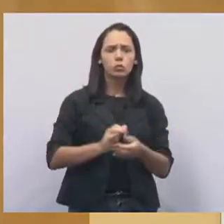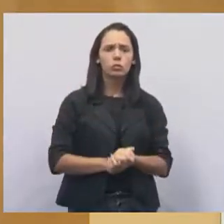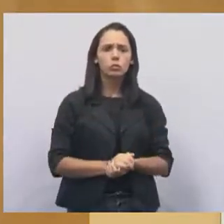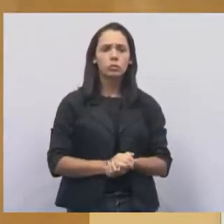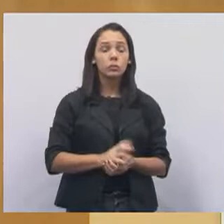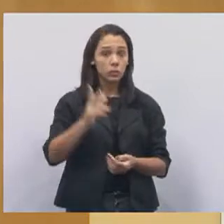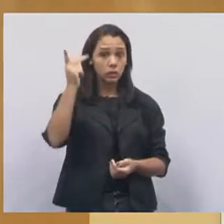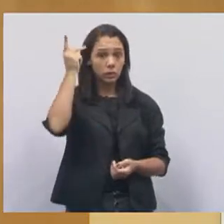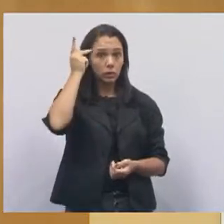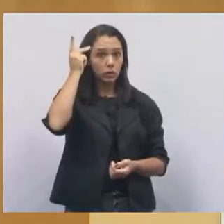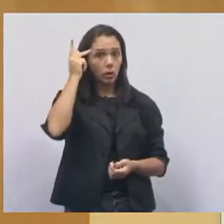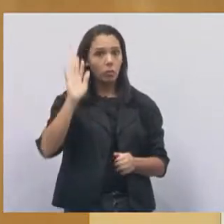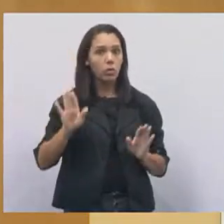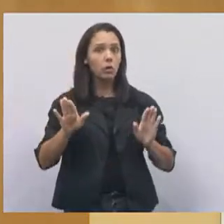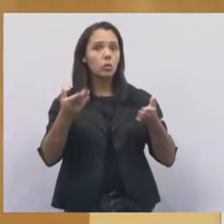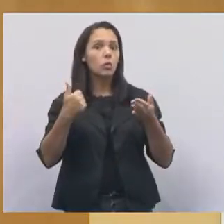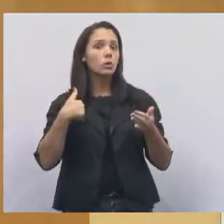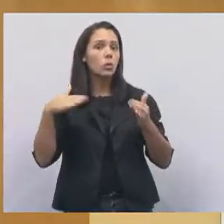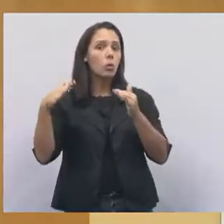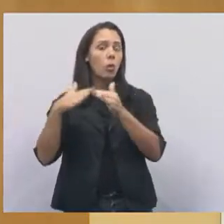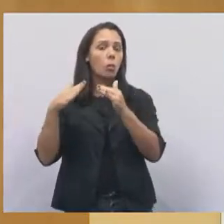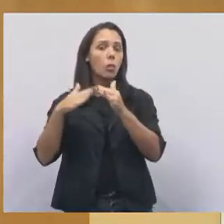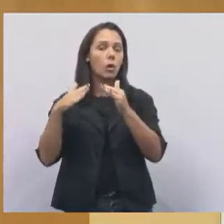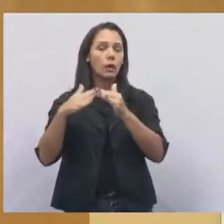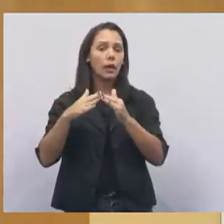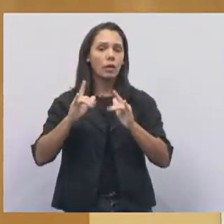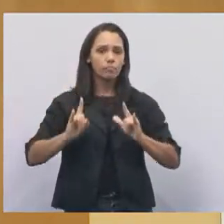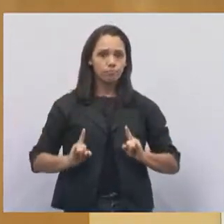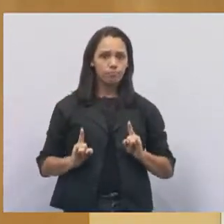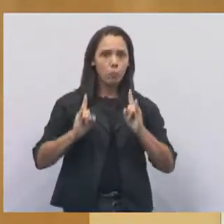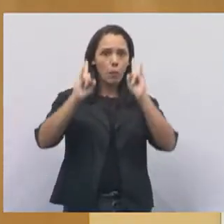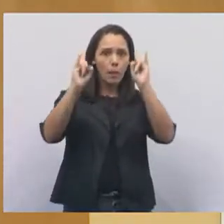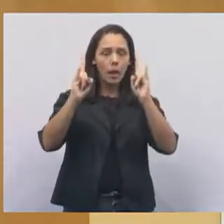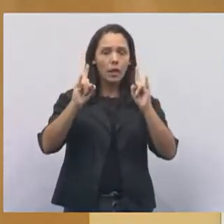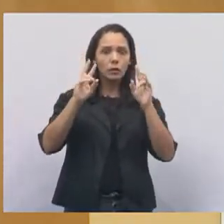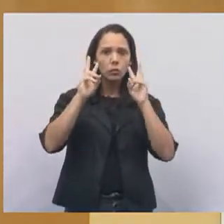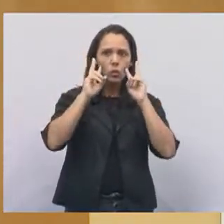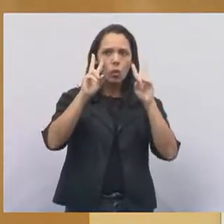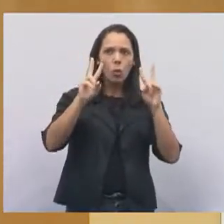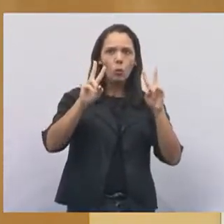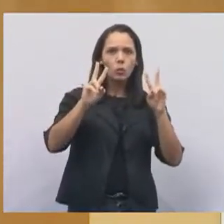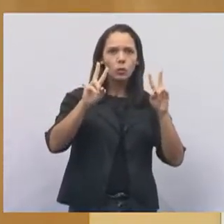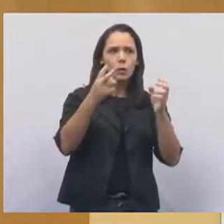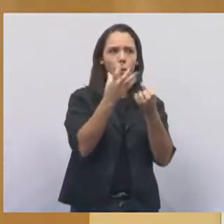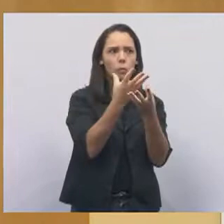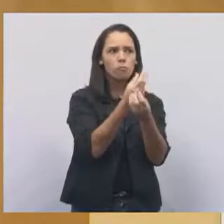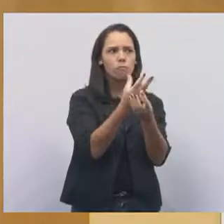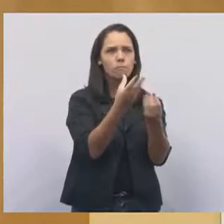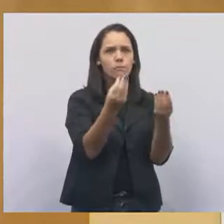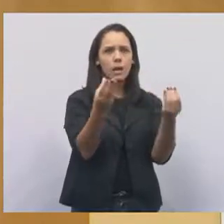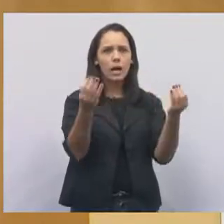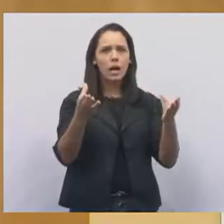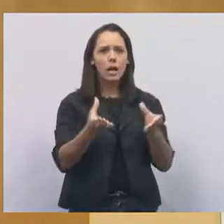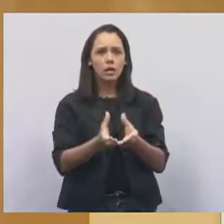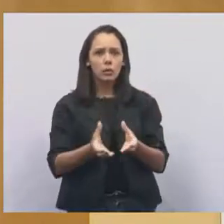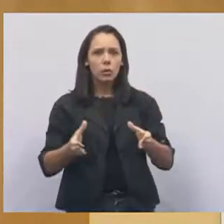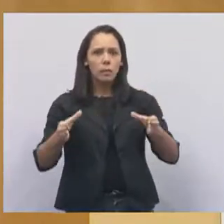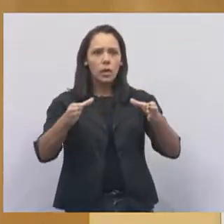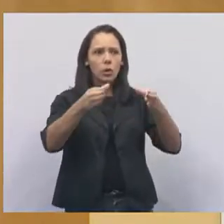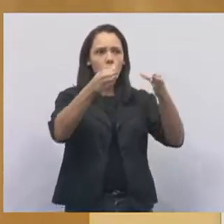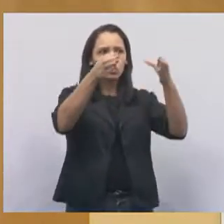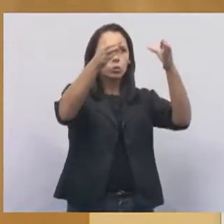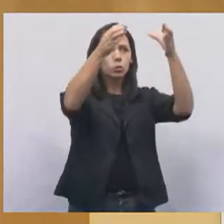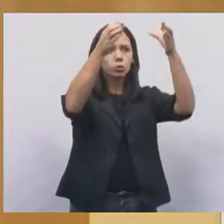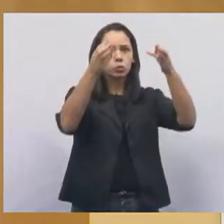da janela do edifício você via se milhares de balões sendo soltos que Lais tem grupos né então mesmo sabendo que é crime